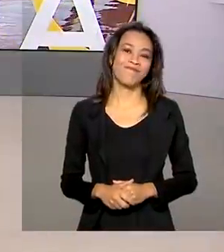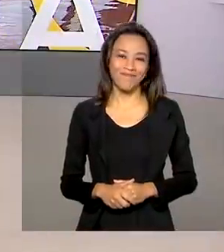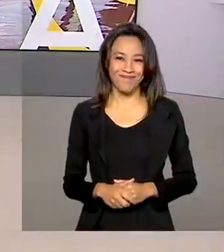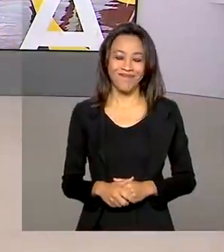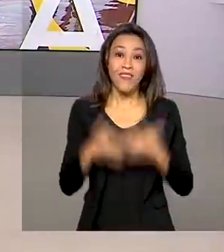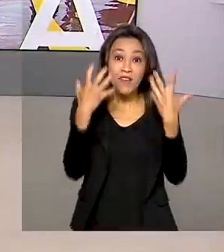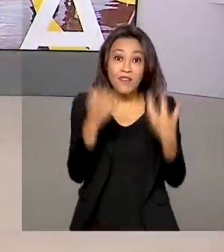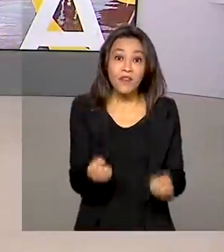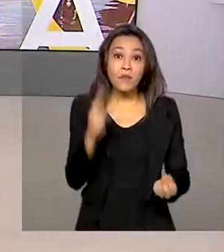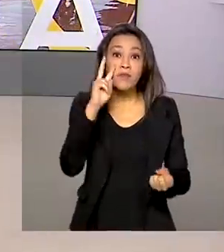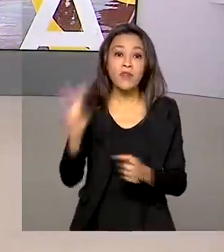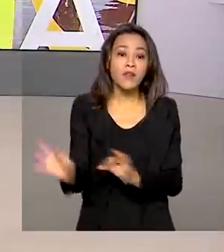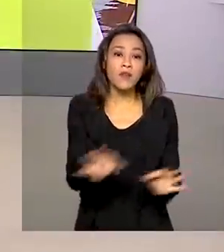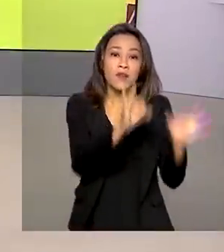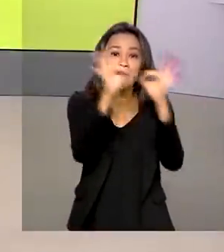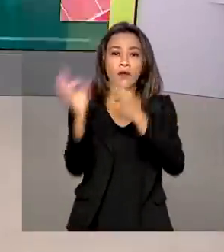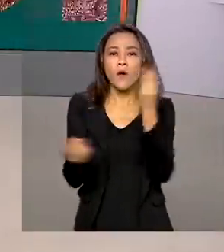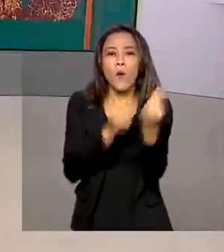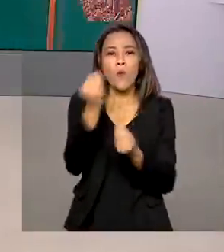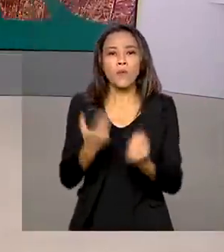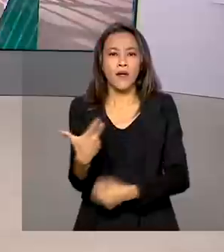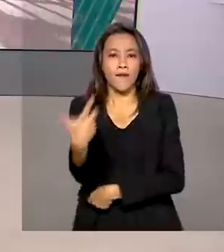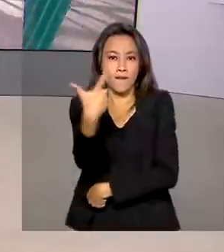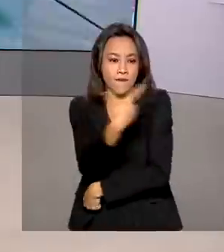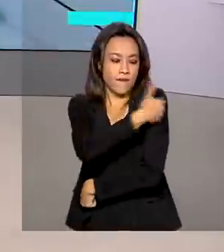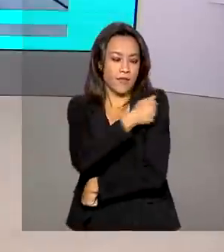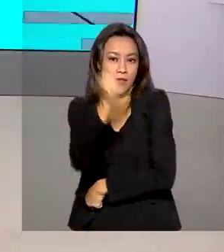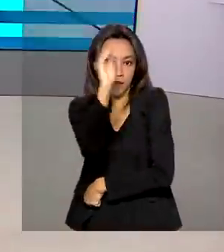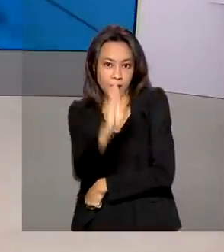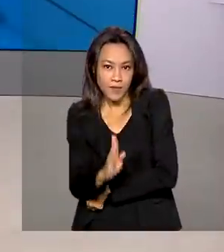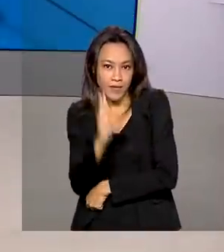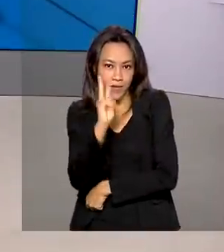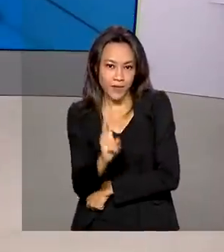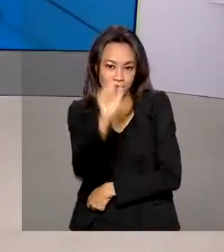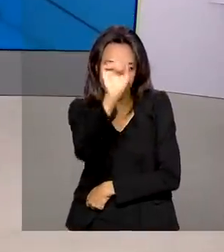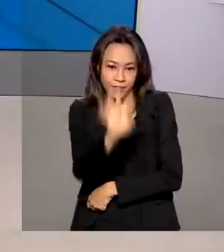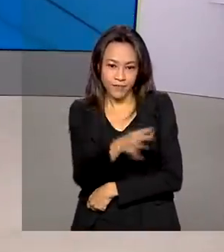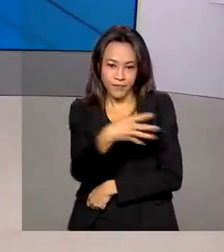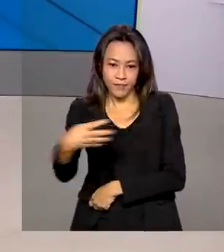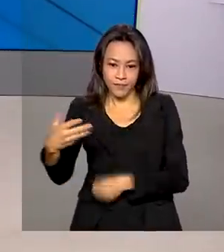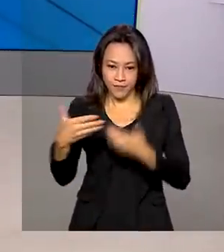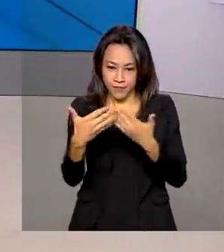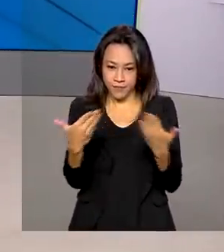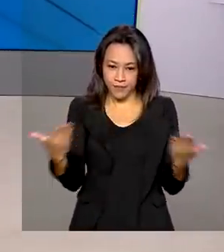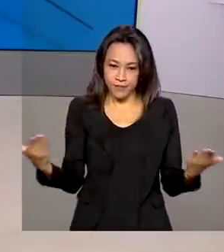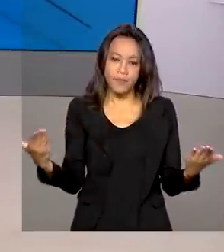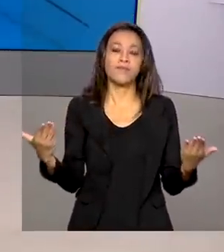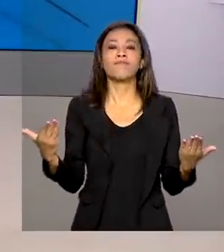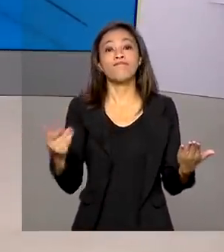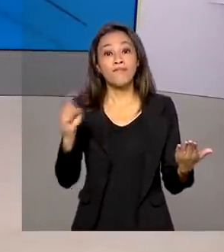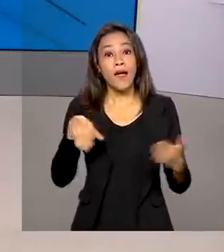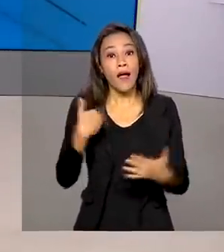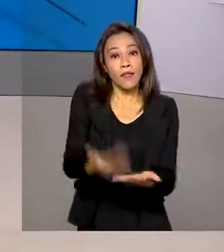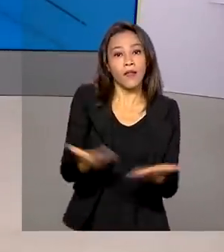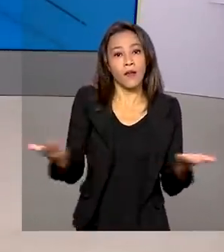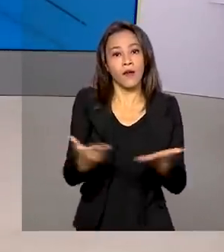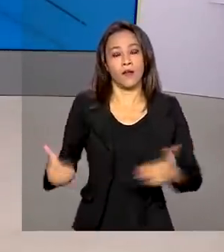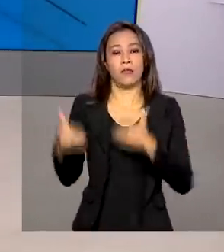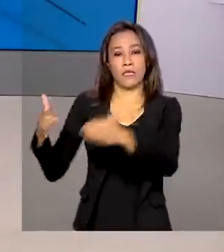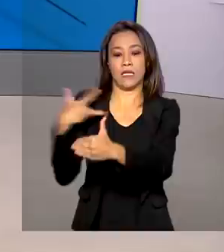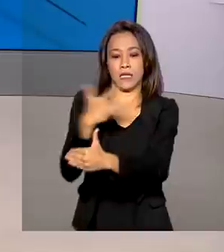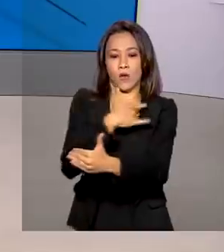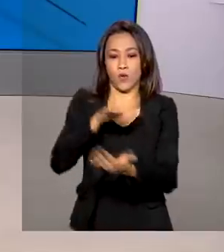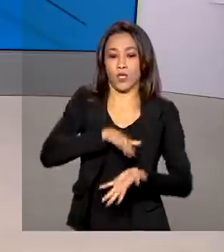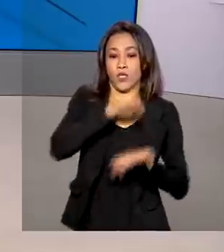Vamos conferir agora como está a vacinação no Brasil com os números que aparecem agora no nosso telão. Até agora, o Ministério da Saúde já distribuiu mais